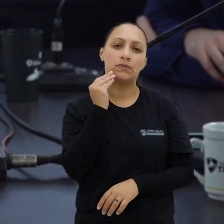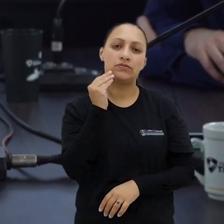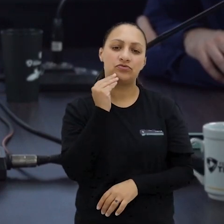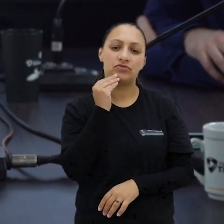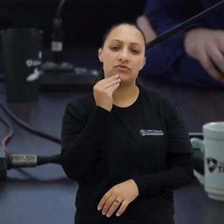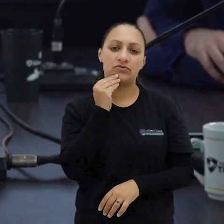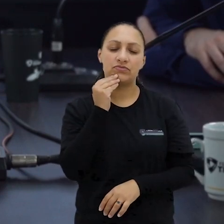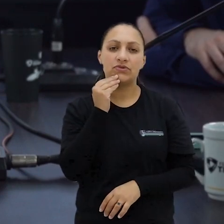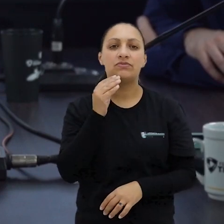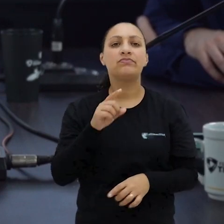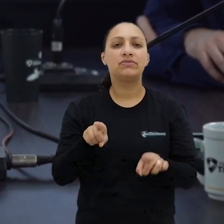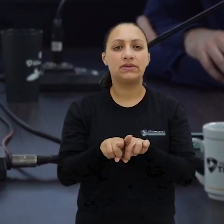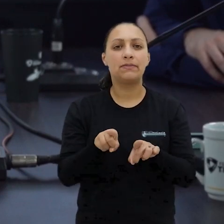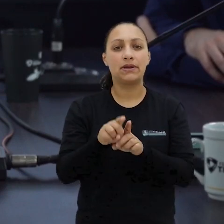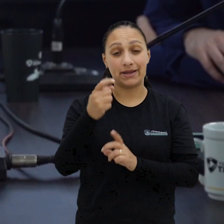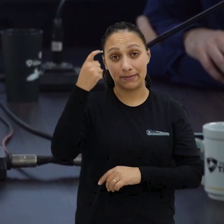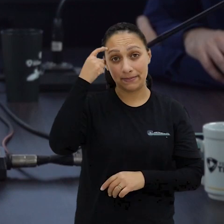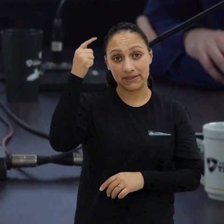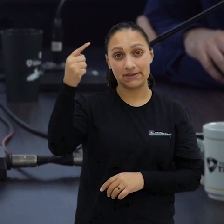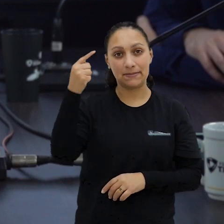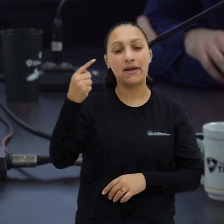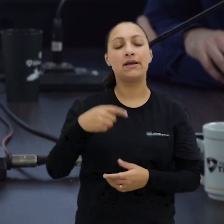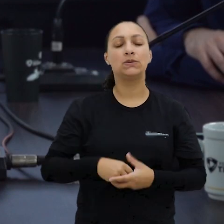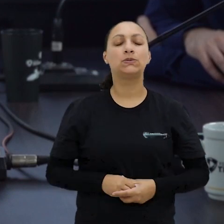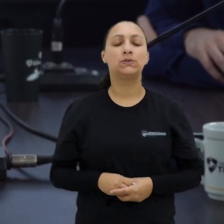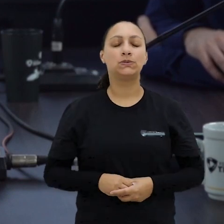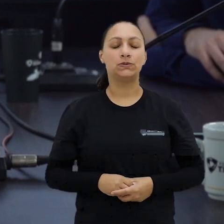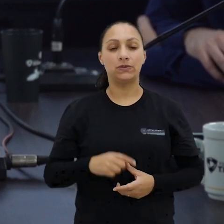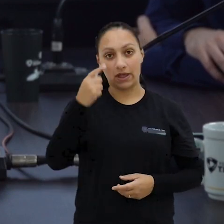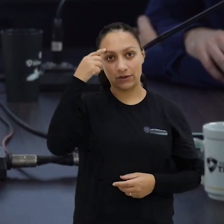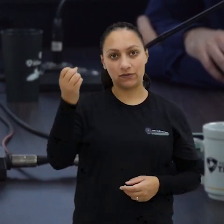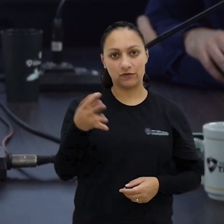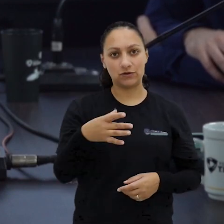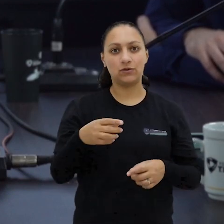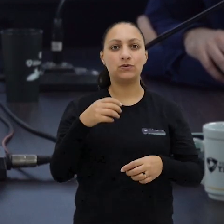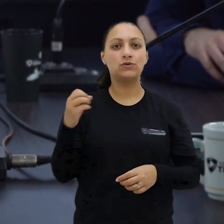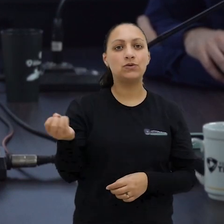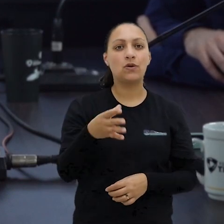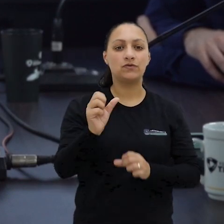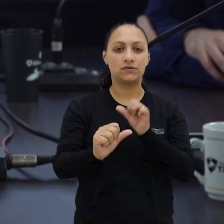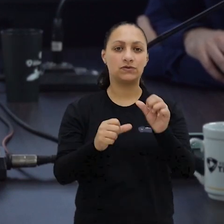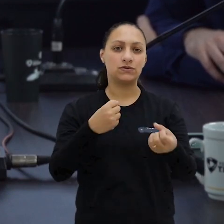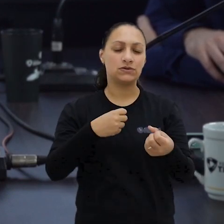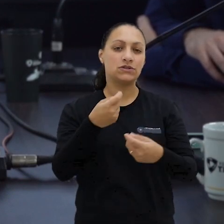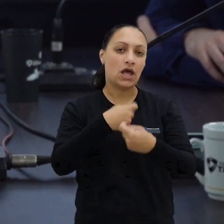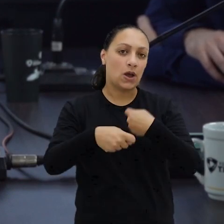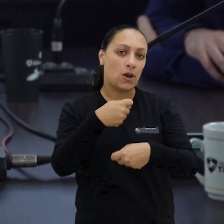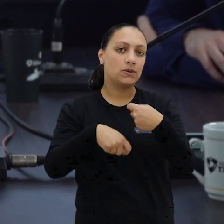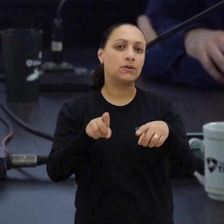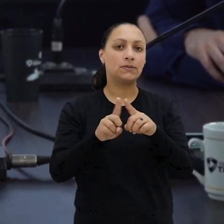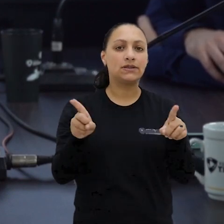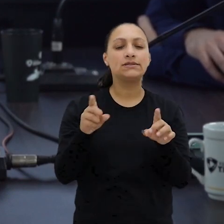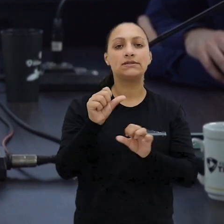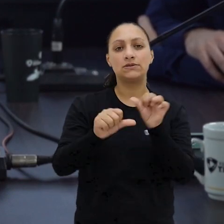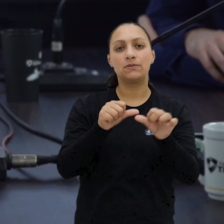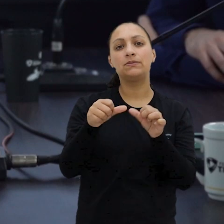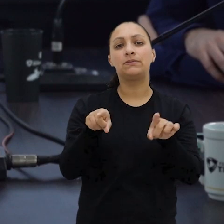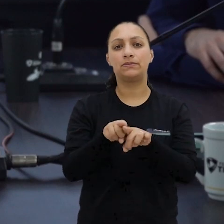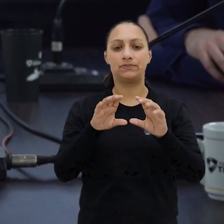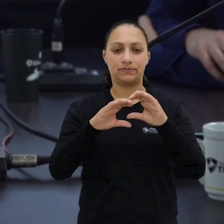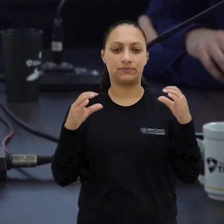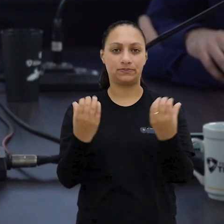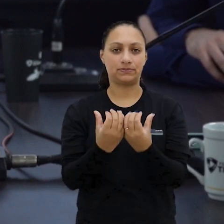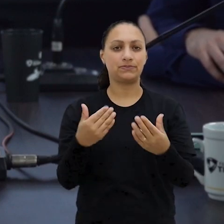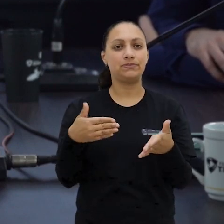óbvio, atrair esse pensamento inovador, né, novos negócios, mas também ir transformando aos poucos a comunidade e até